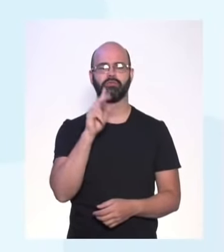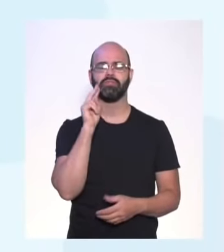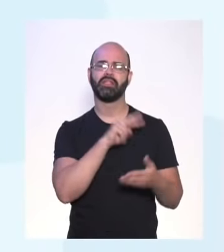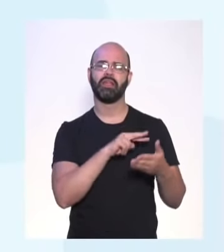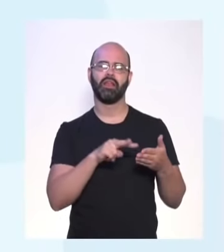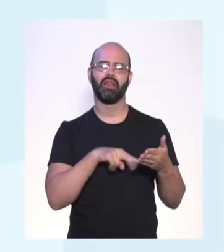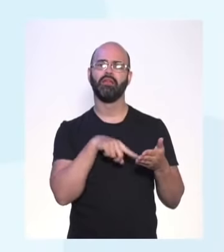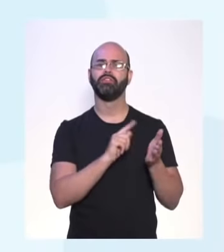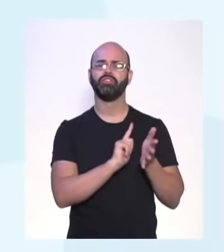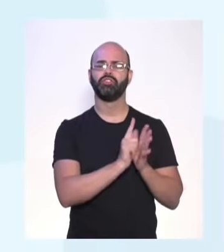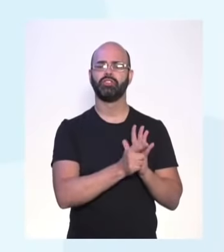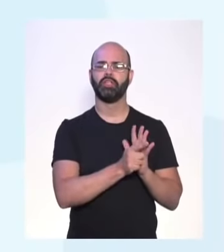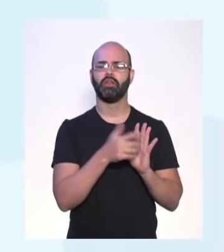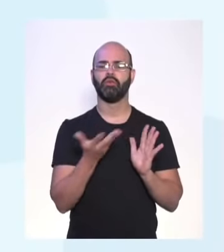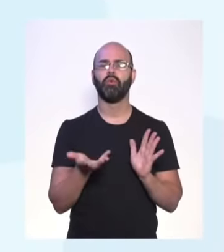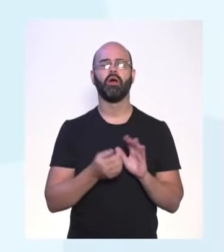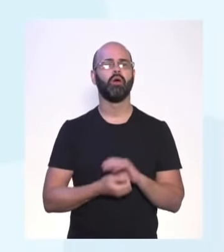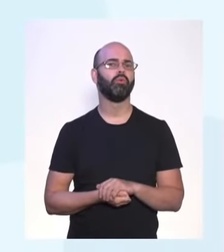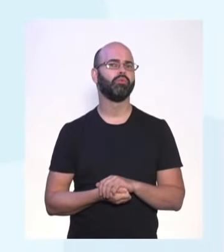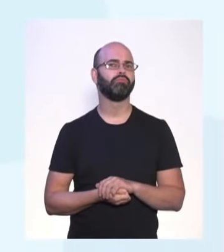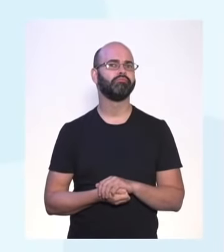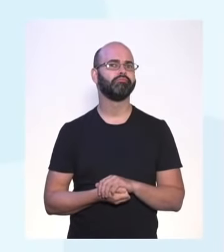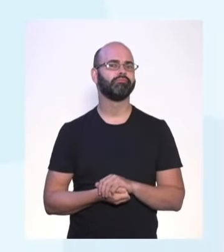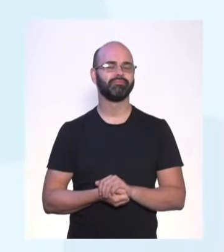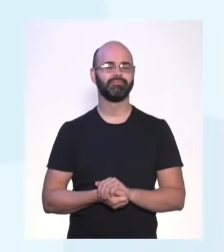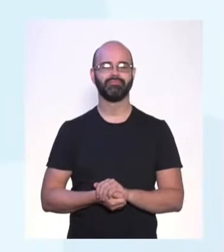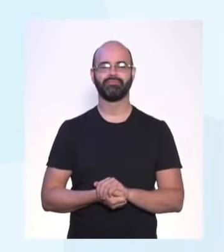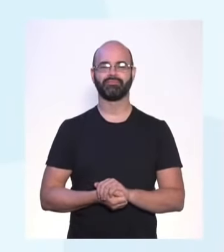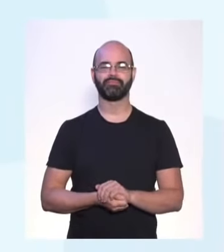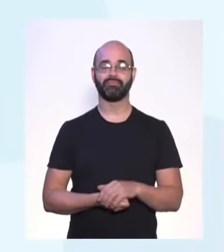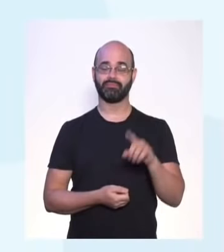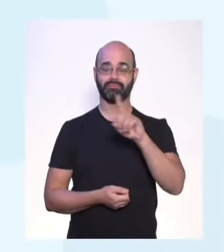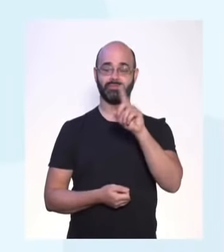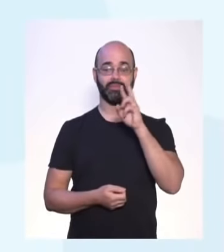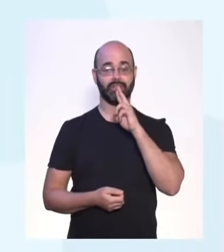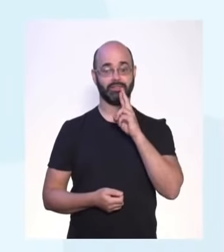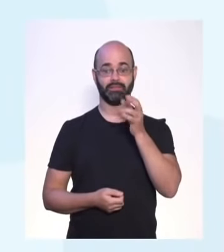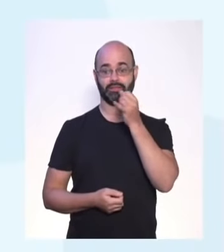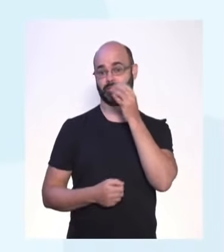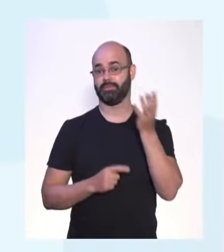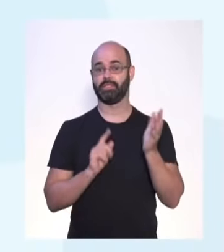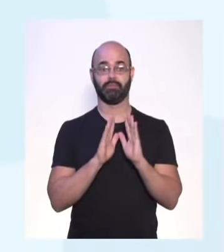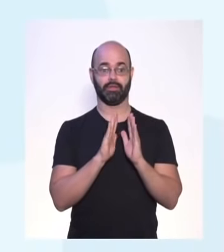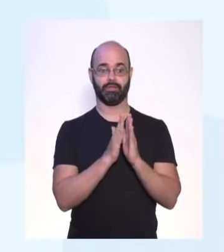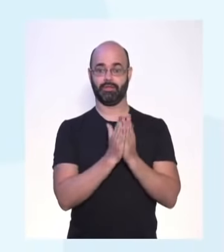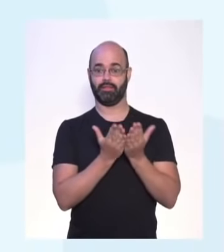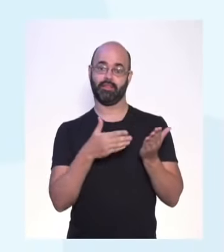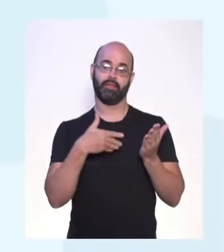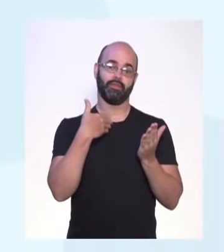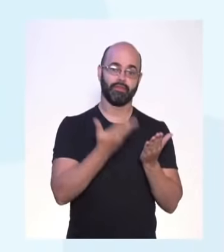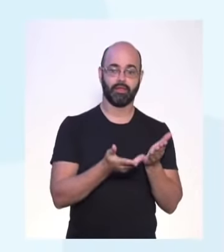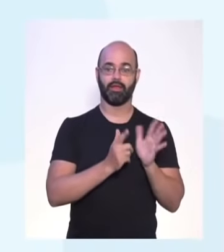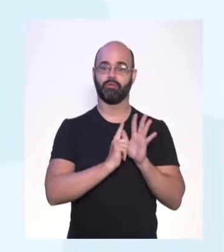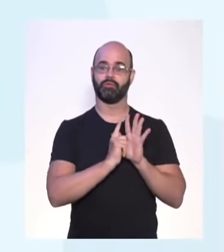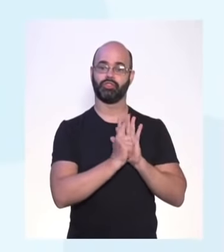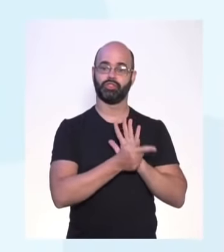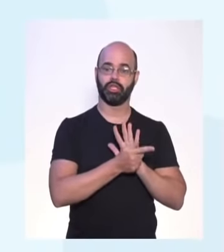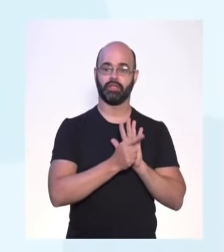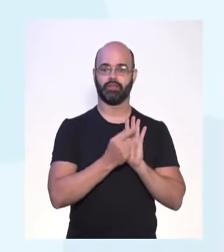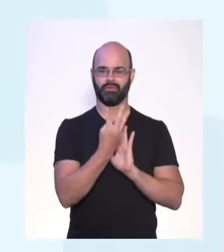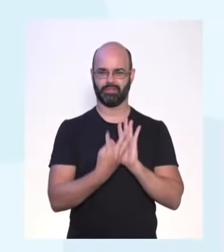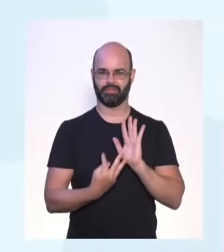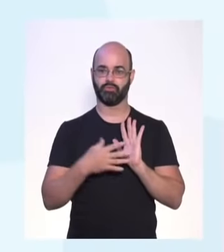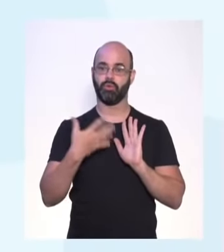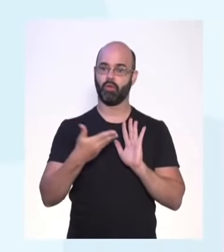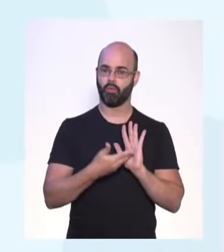leu e ainda que que vocês vão quando vocês responderem vocês vão falar foi tal livro era tal gênero você